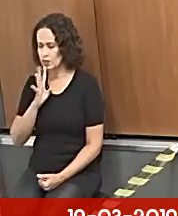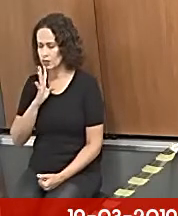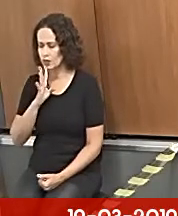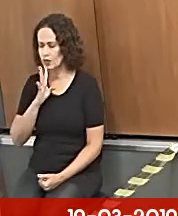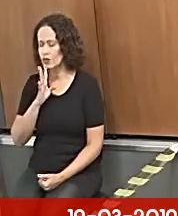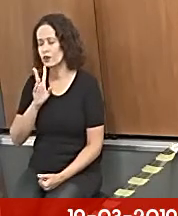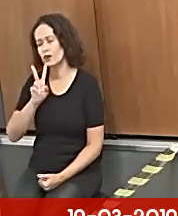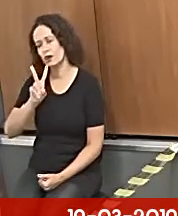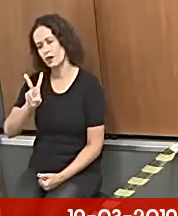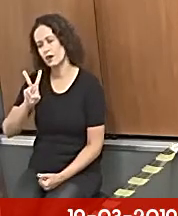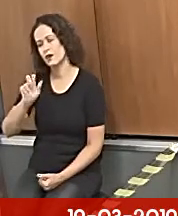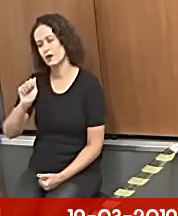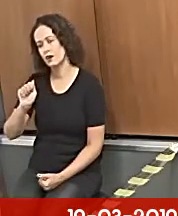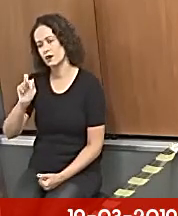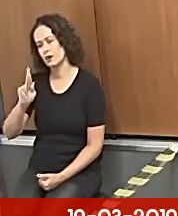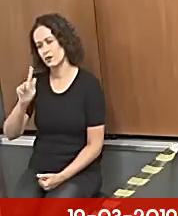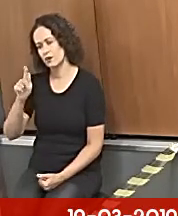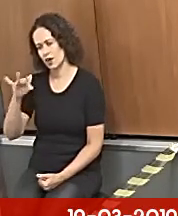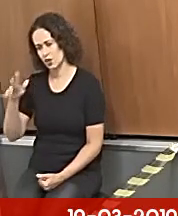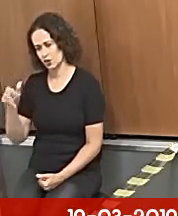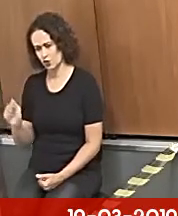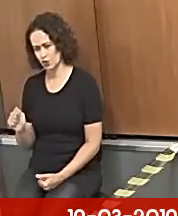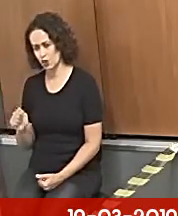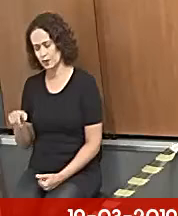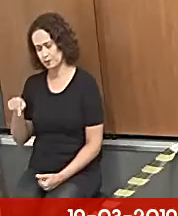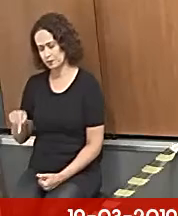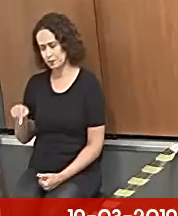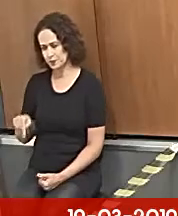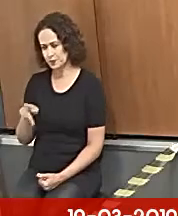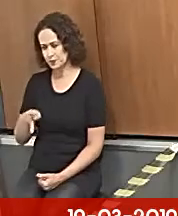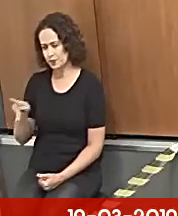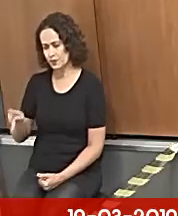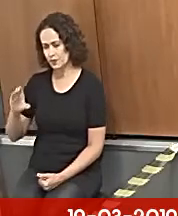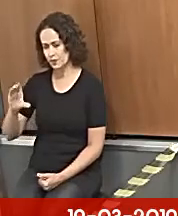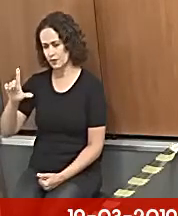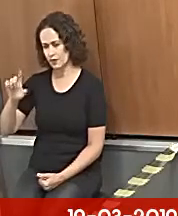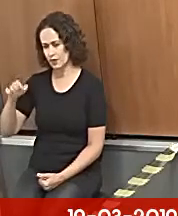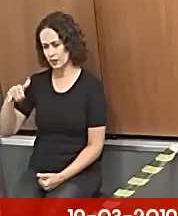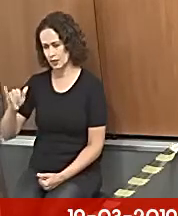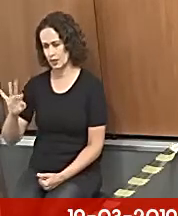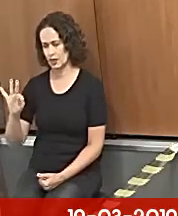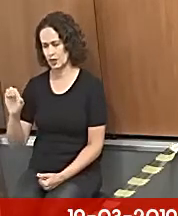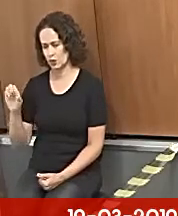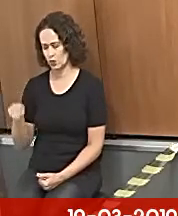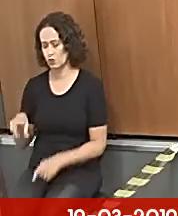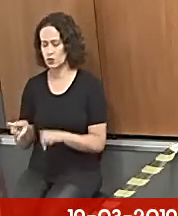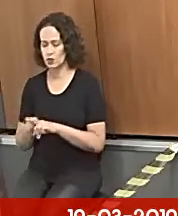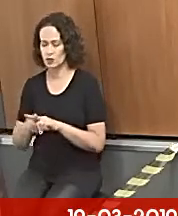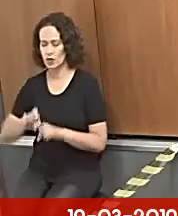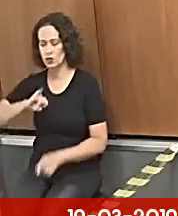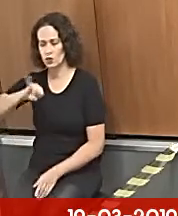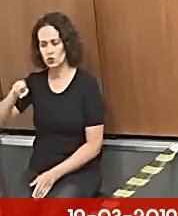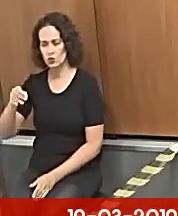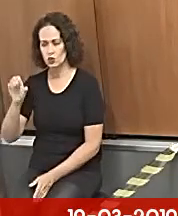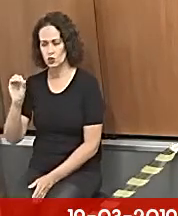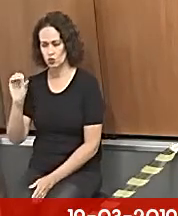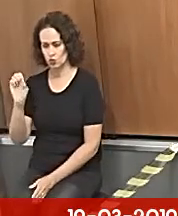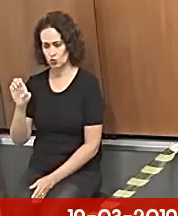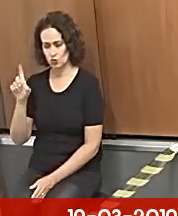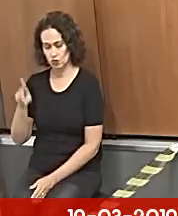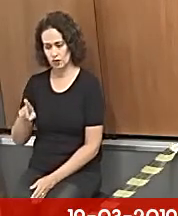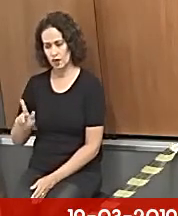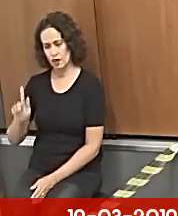ligada à igreja eo zé guilherme estava com a minha esquerda também é muito ativo e conhece a demanda